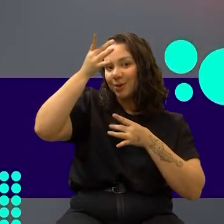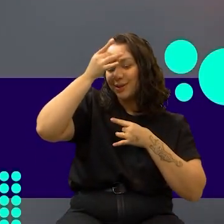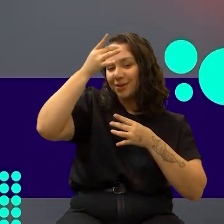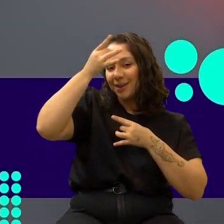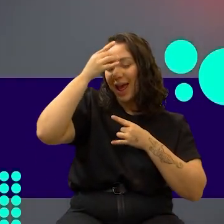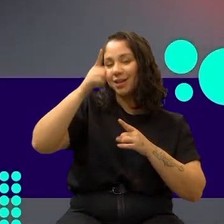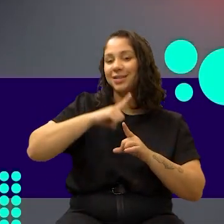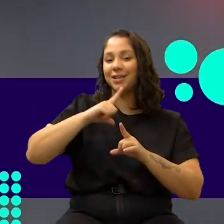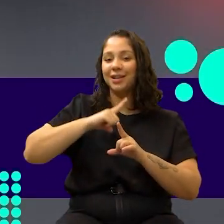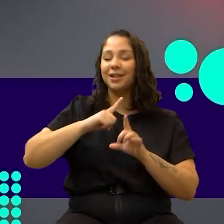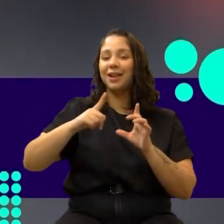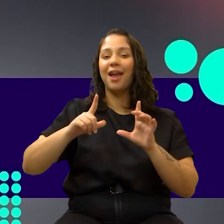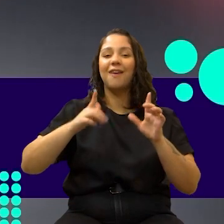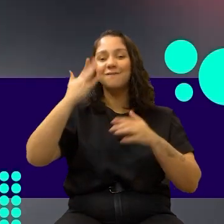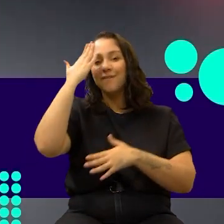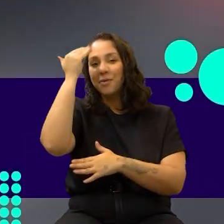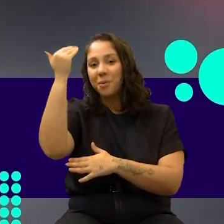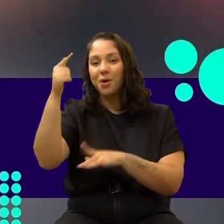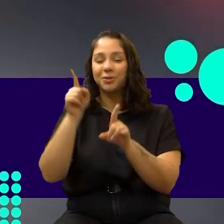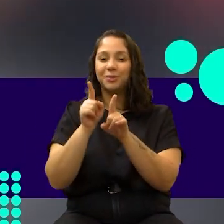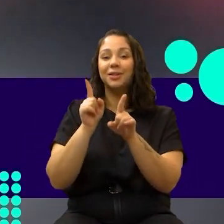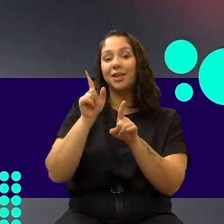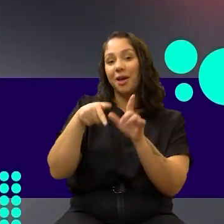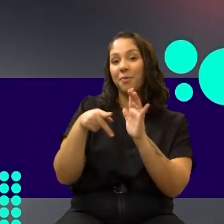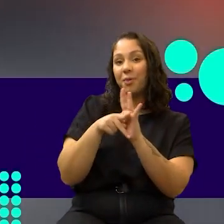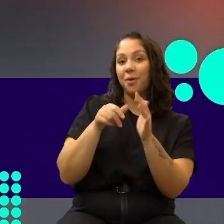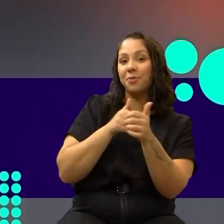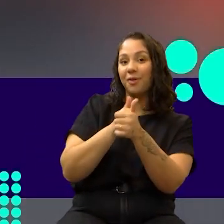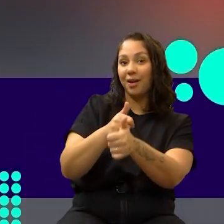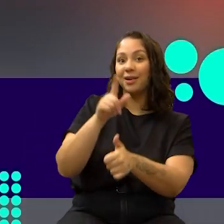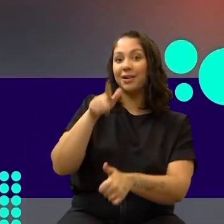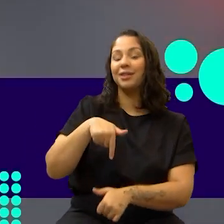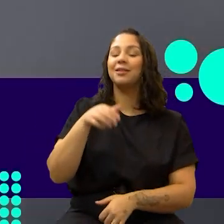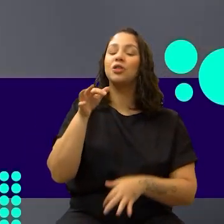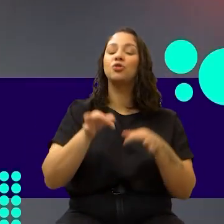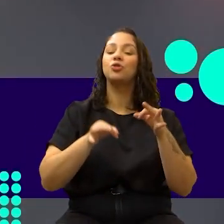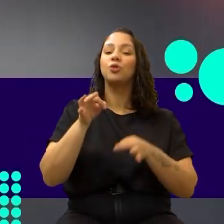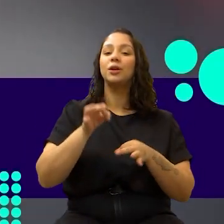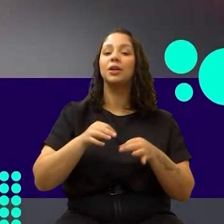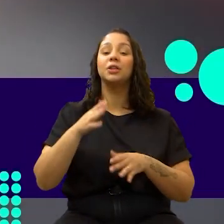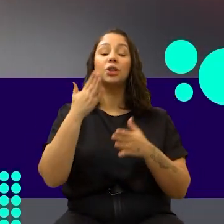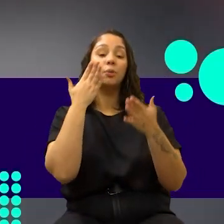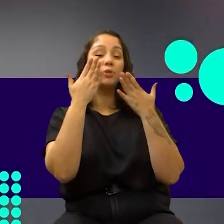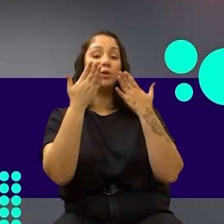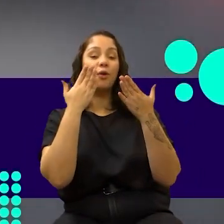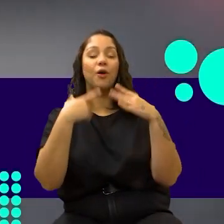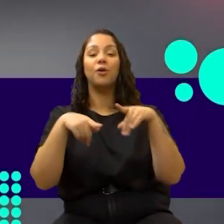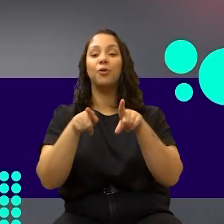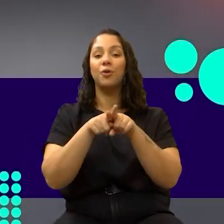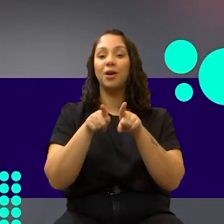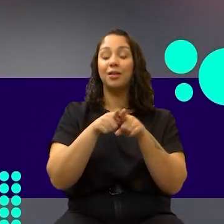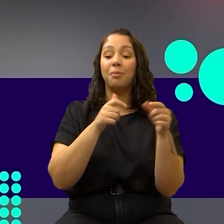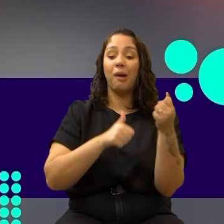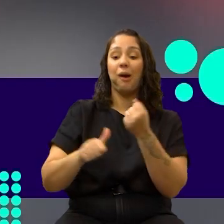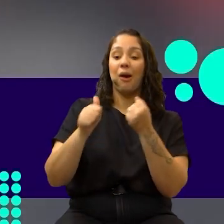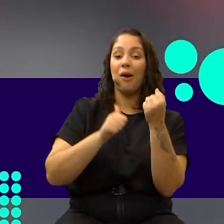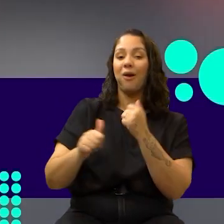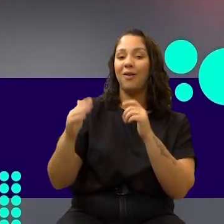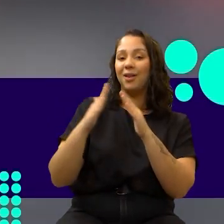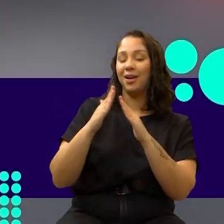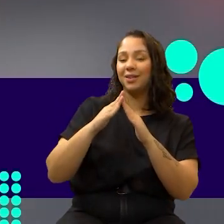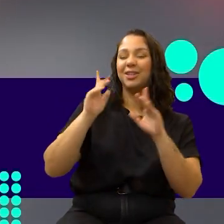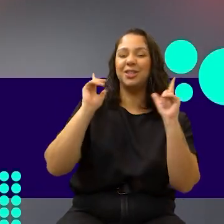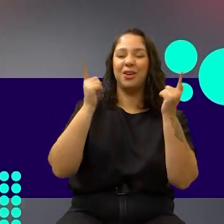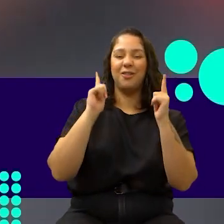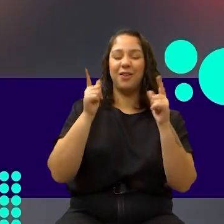com alguns de seus personagens mais badalados entre seus seguidores, como a juíza, psicólogo e uma doméstica, e